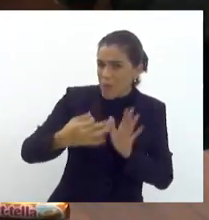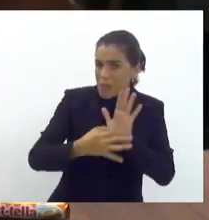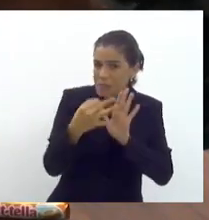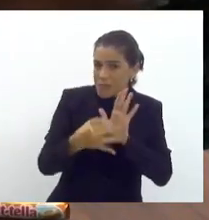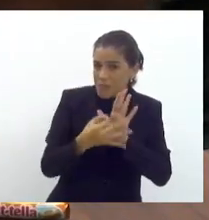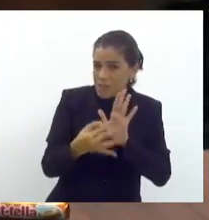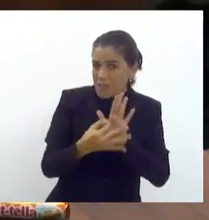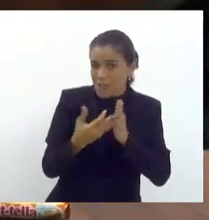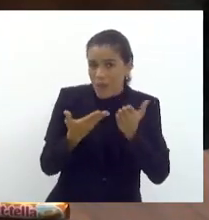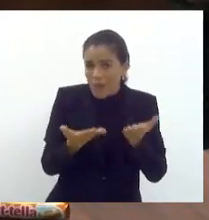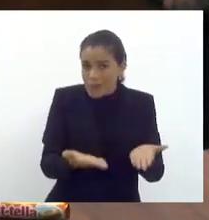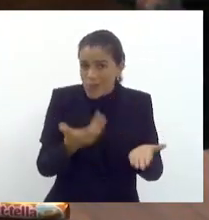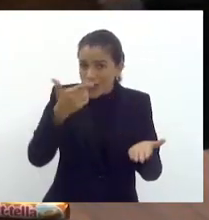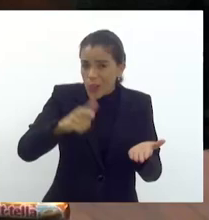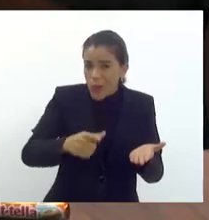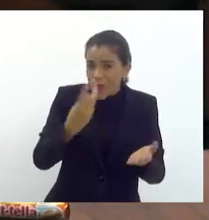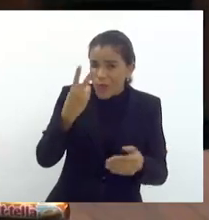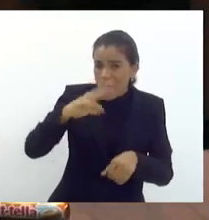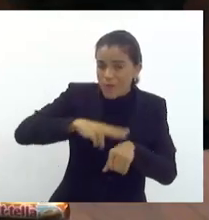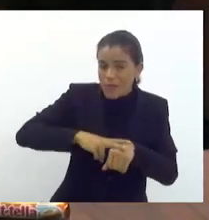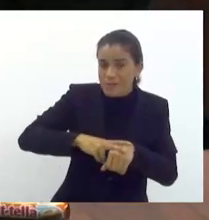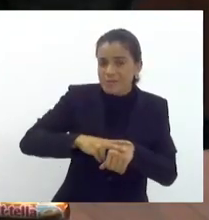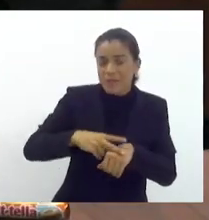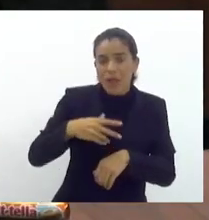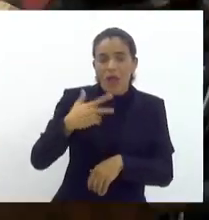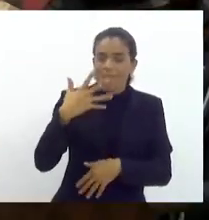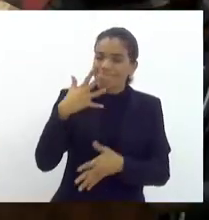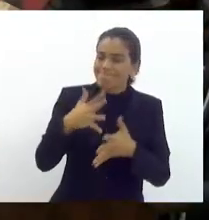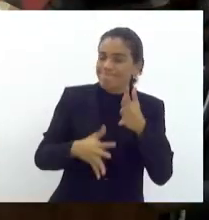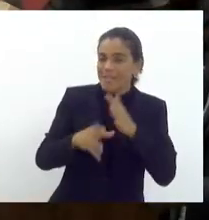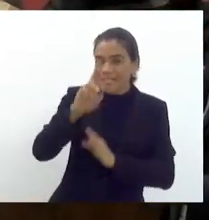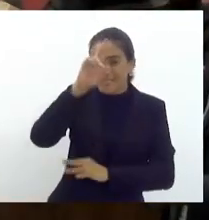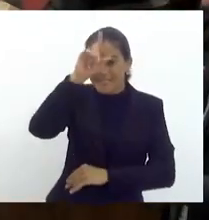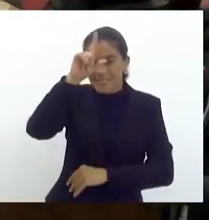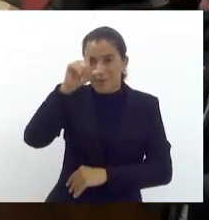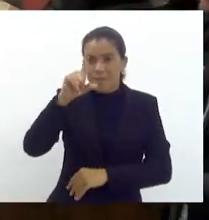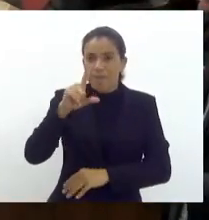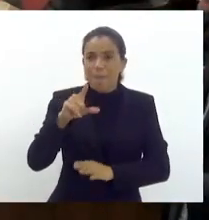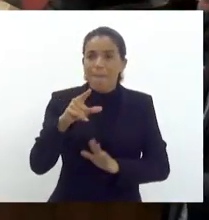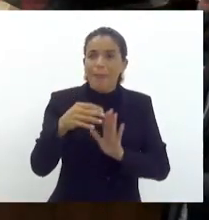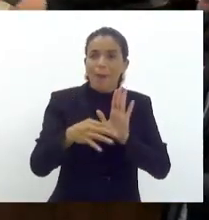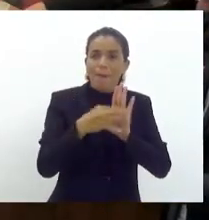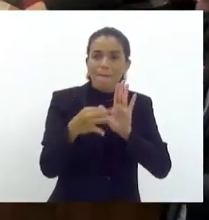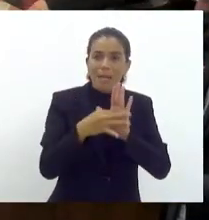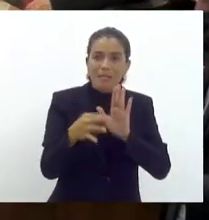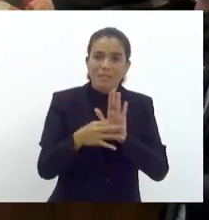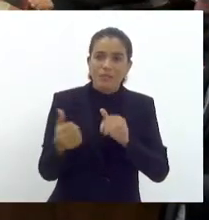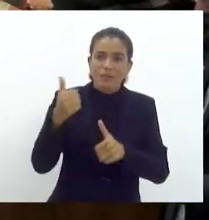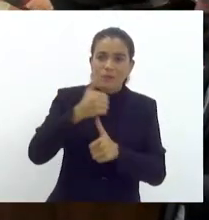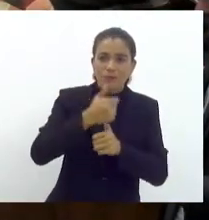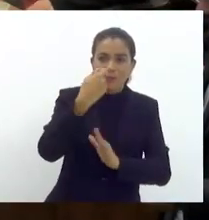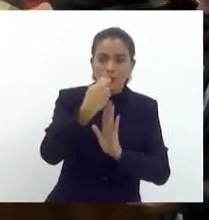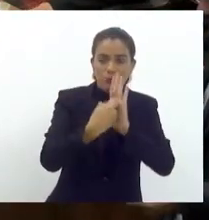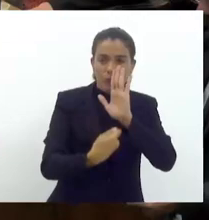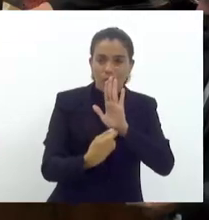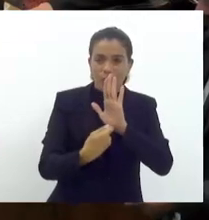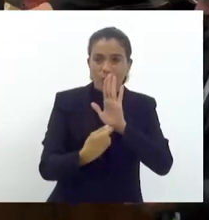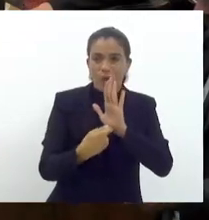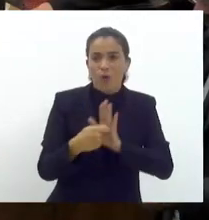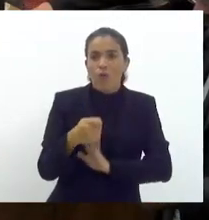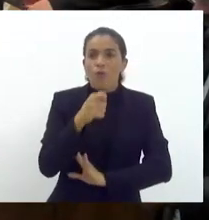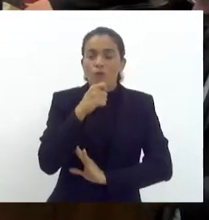então vossa excelência mais uma vez até equivocada quando diz que o parecer concluindo por substitutivo sem